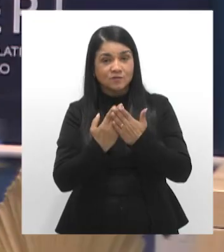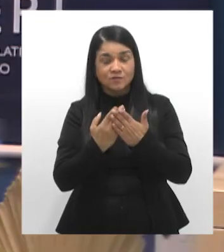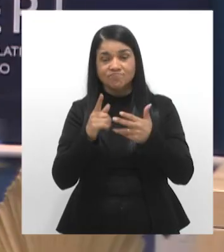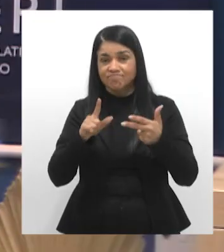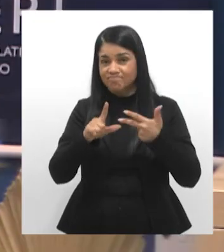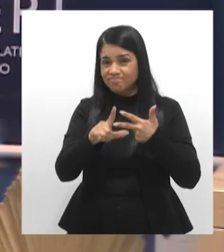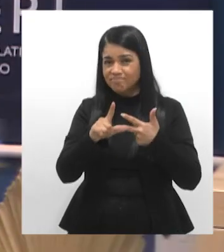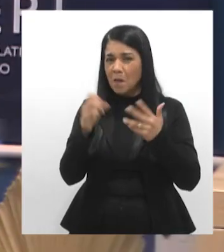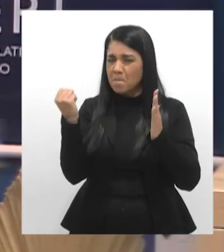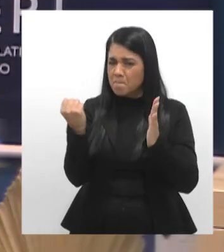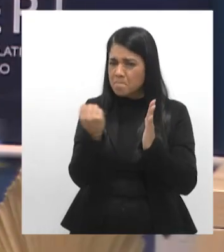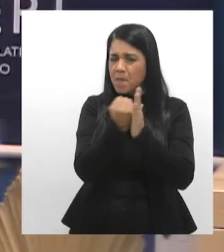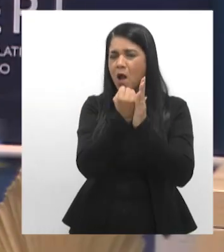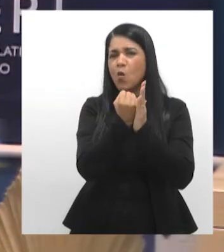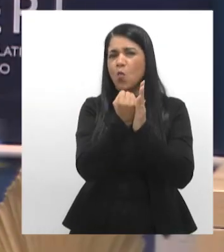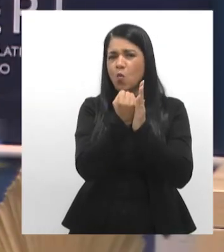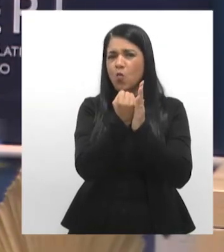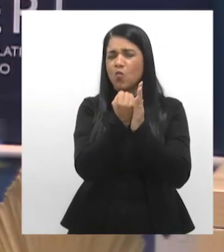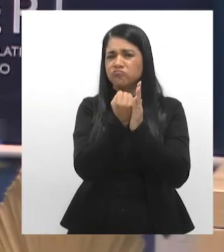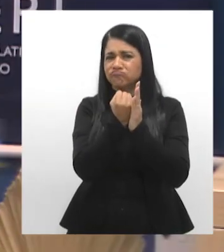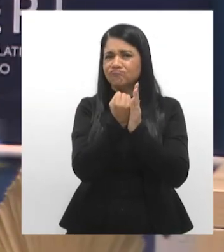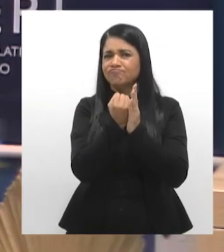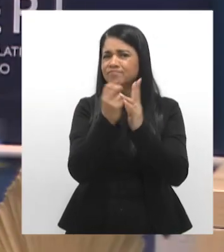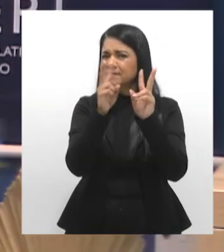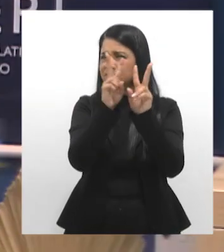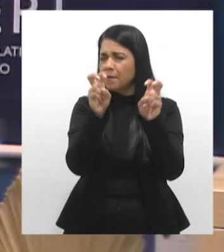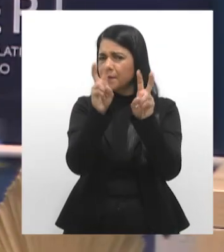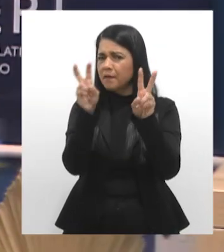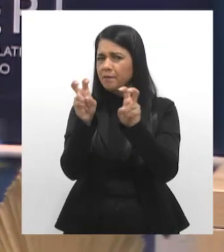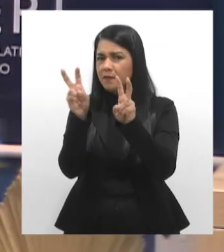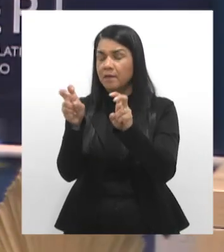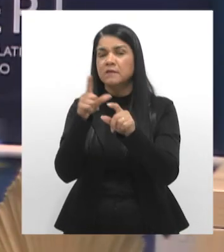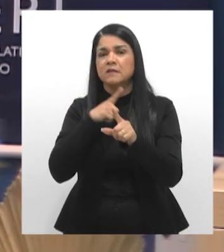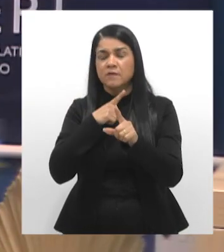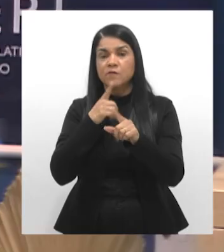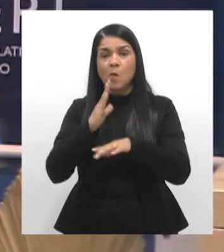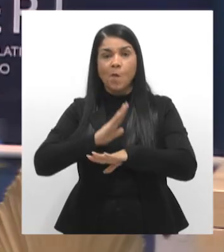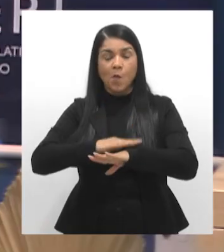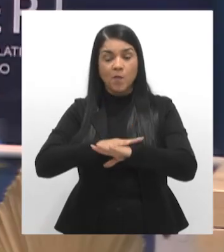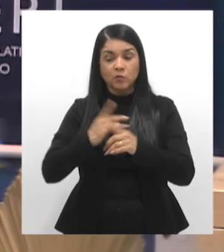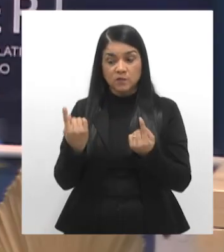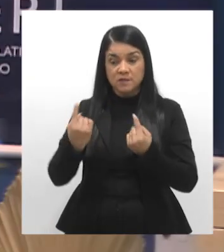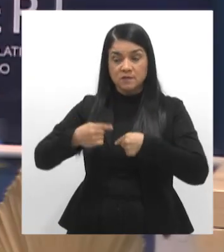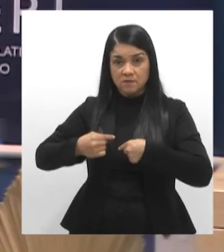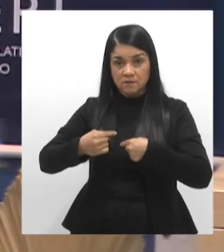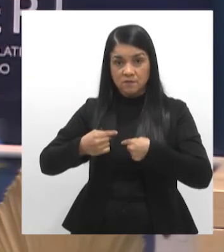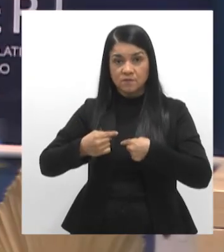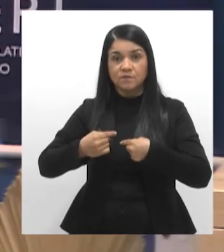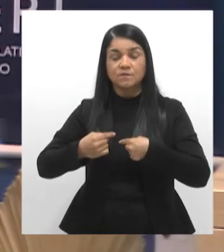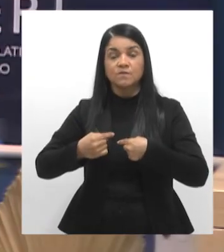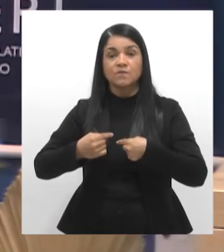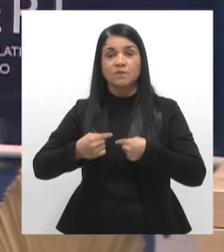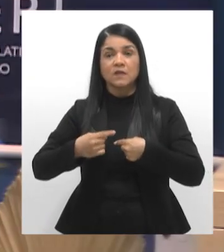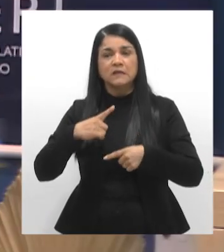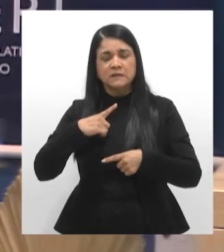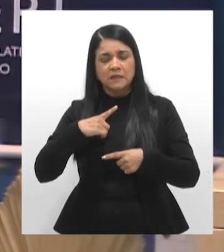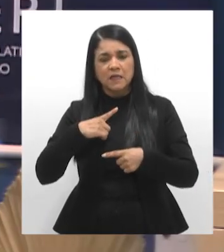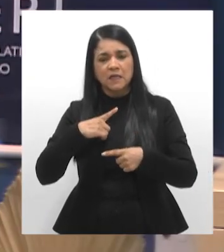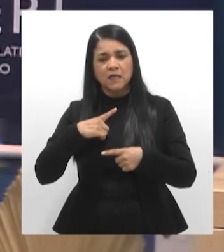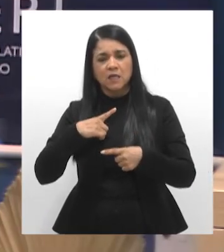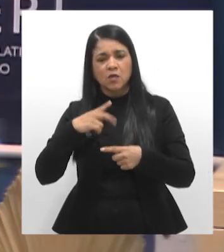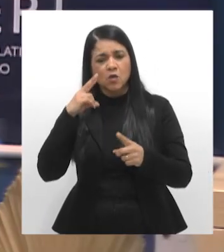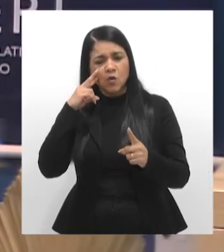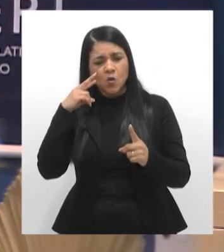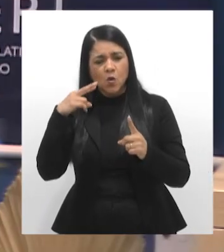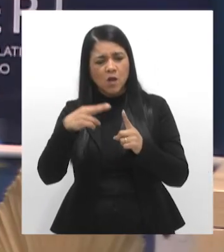marcou várias questões. Eu me lembro que houve um momento em que o grande desafio aqui foi o seguinte, a gente tem que olhar a